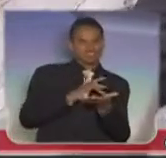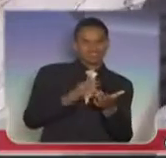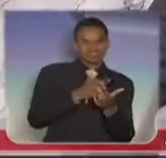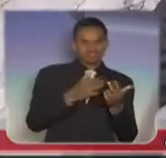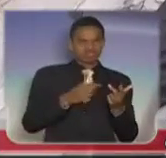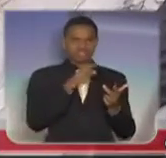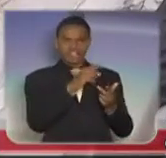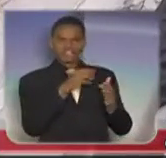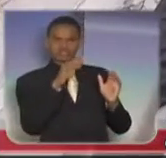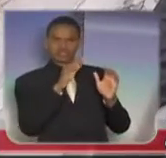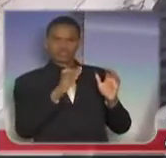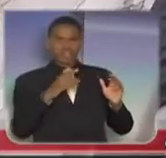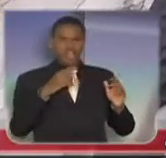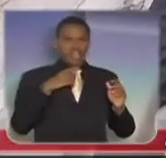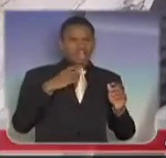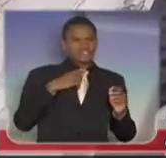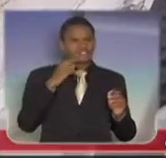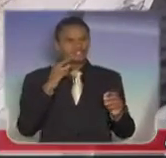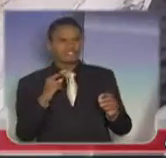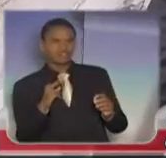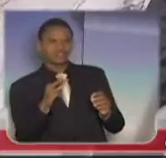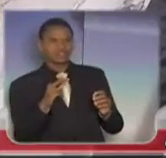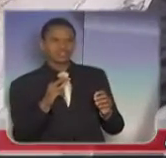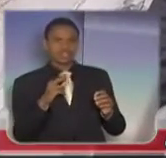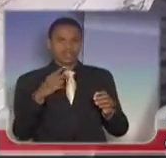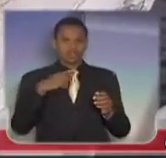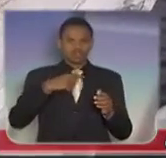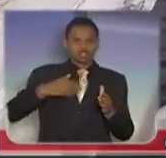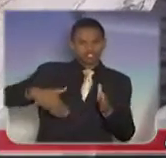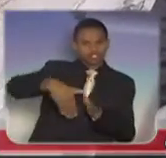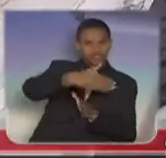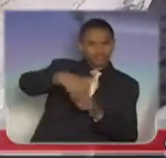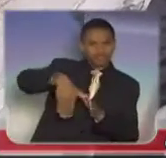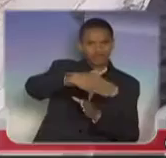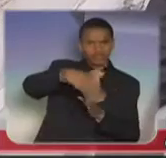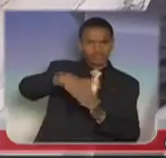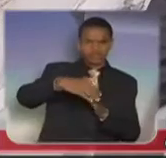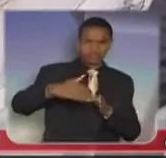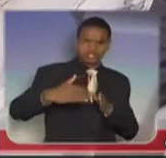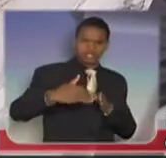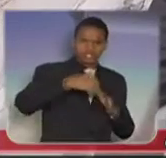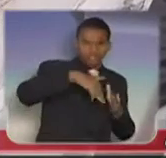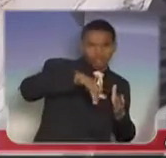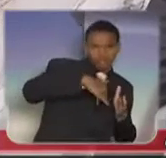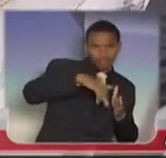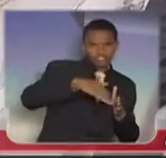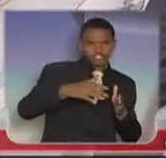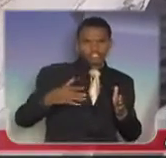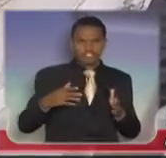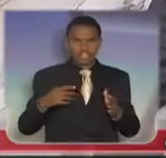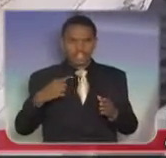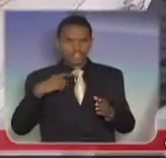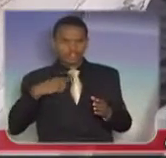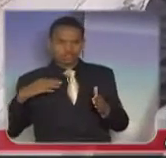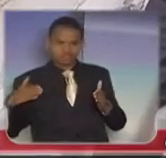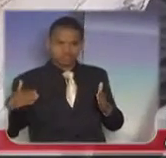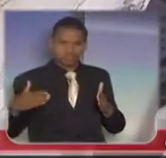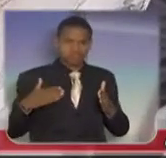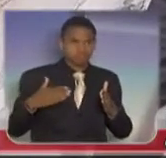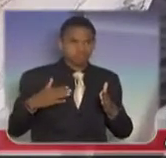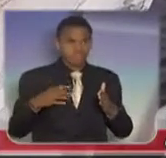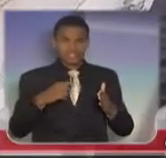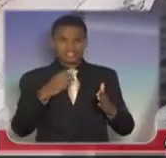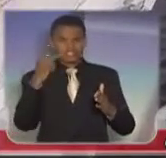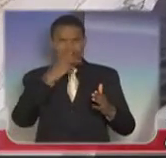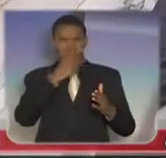carvalho lá em minas gerais quando no trevo com a rodovia fernão dias foram surpeendidos surpreendidos por vários indivíduos armados